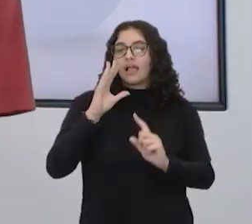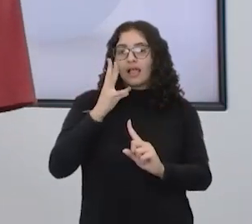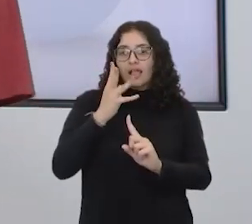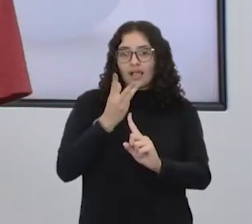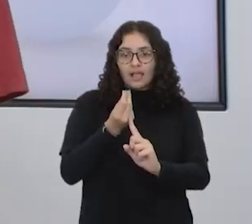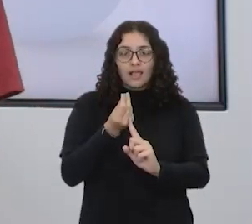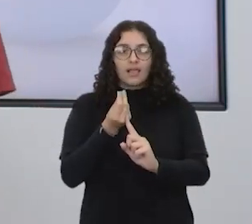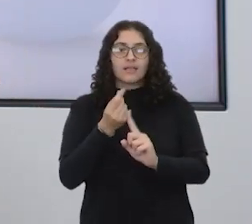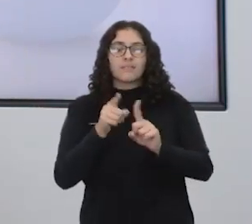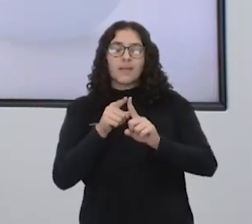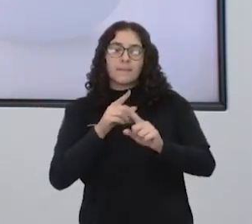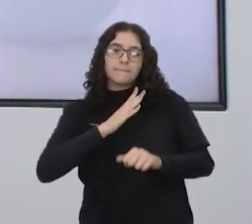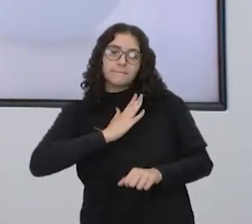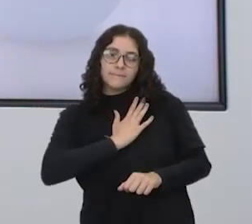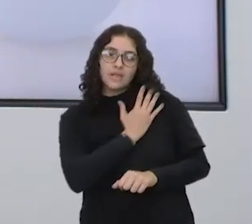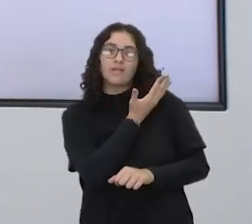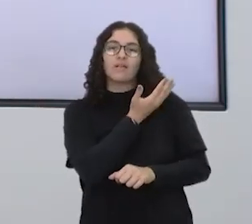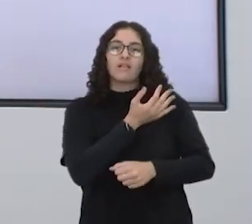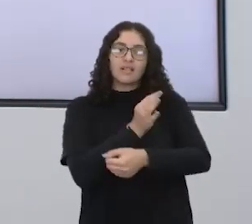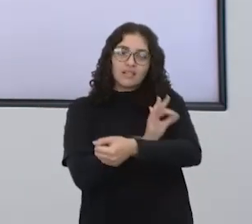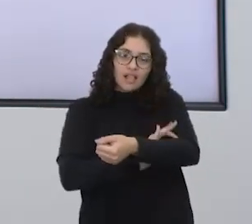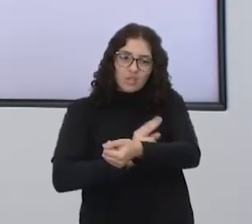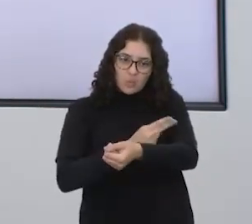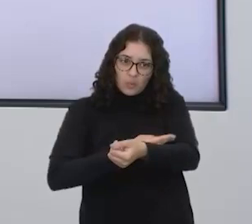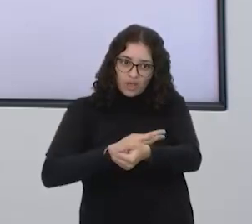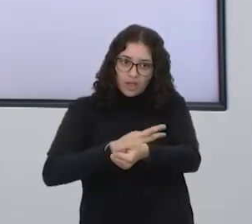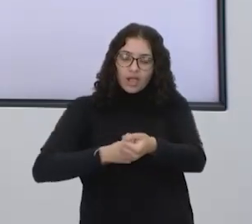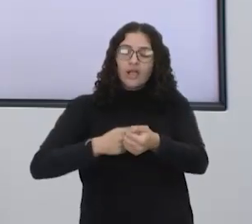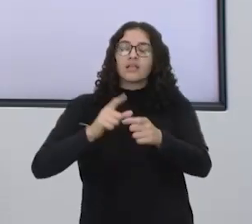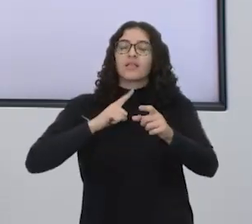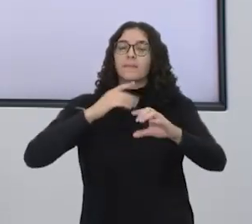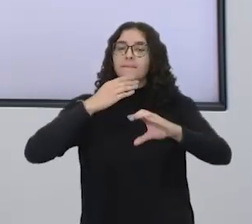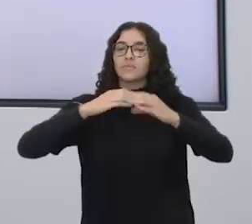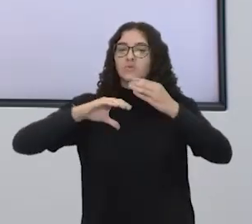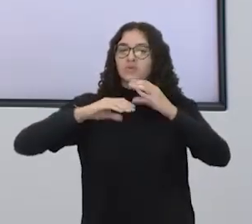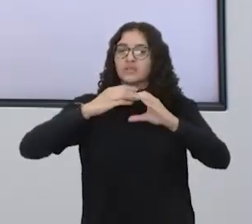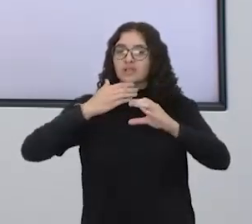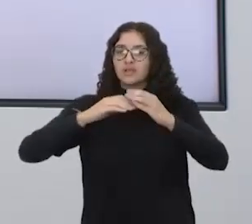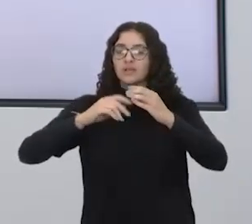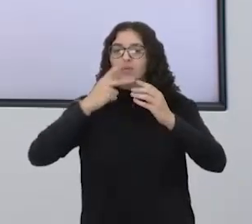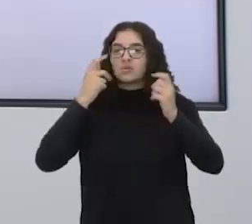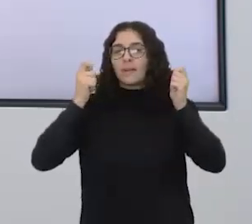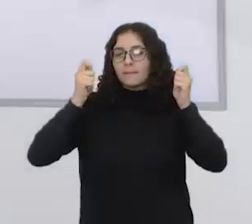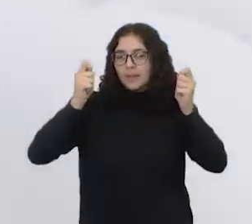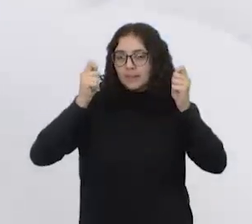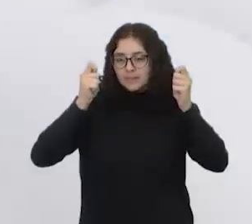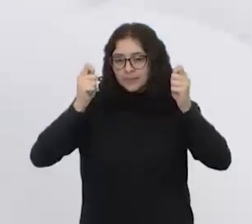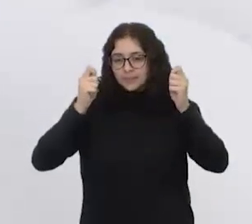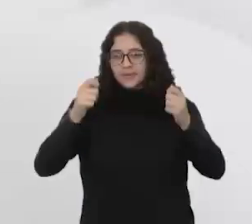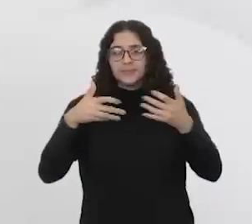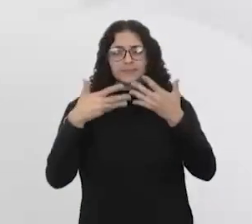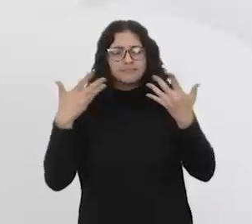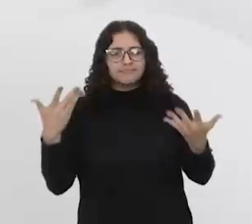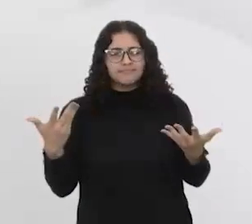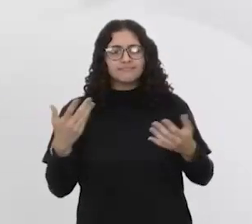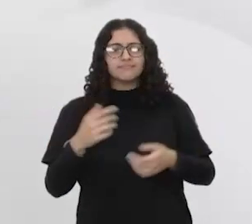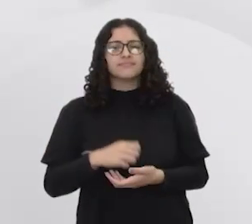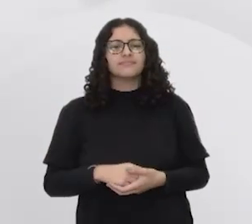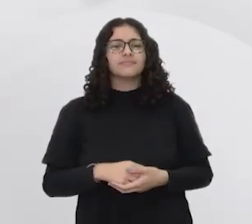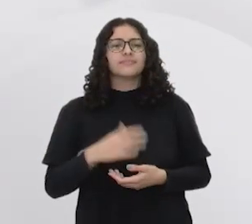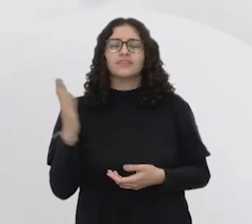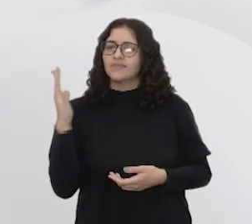da tatuagem e a música de protesto. Só relembrando a habilidade, vem com a gente, vem com a gente. Olha só,